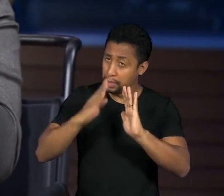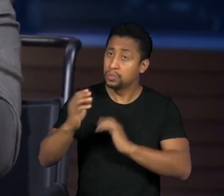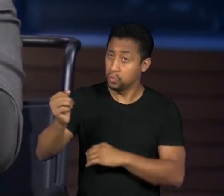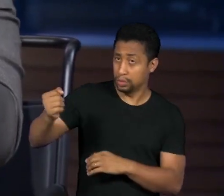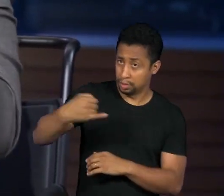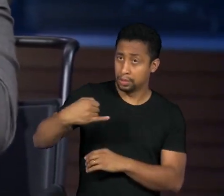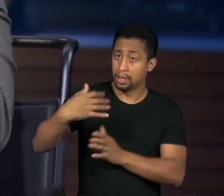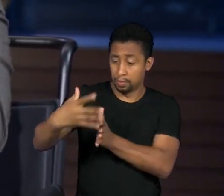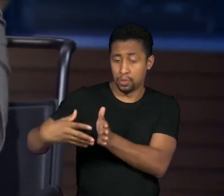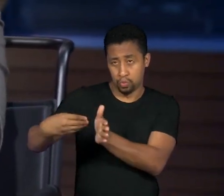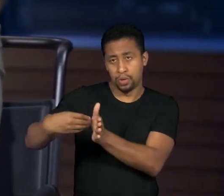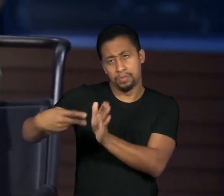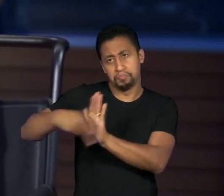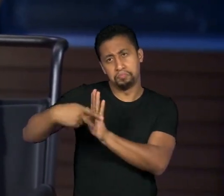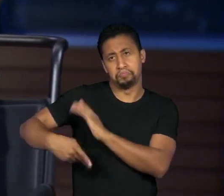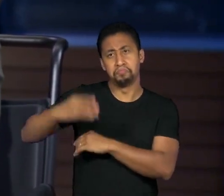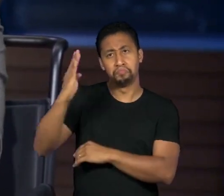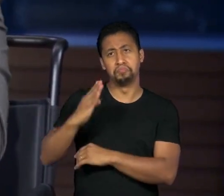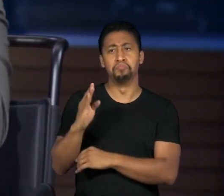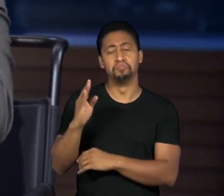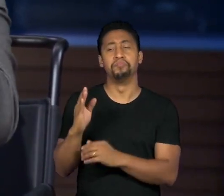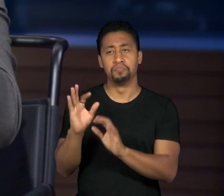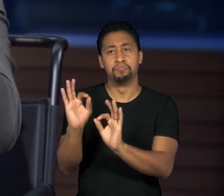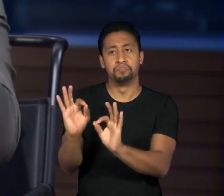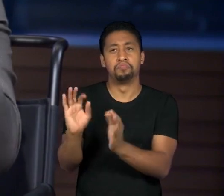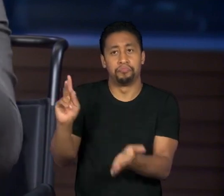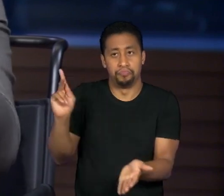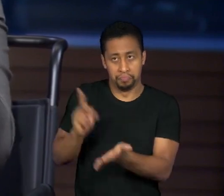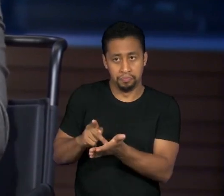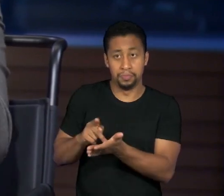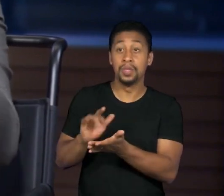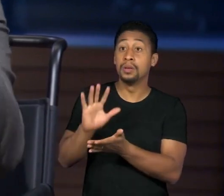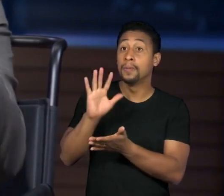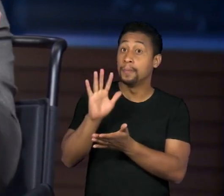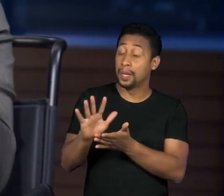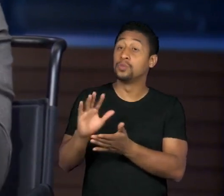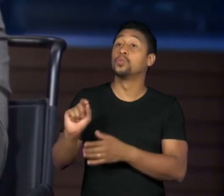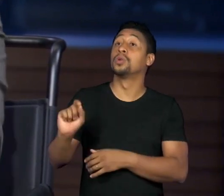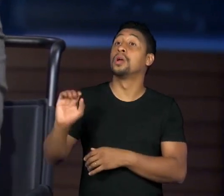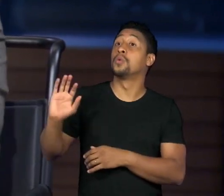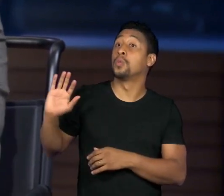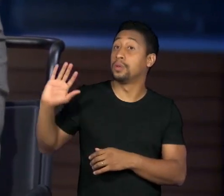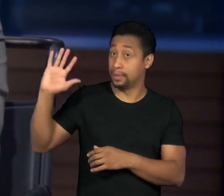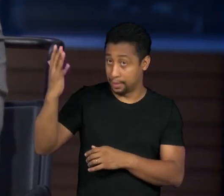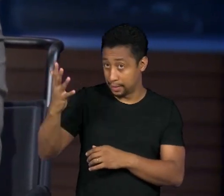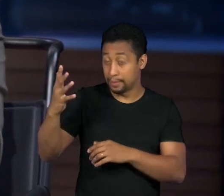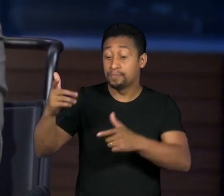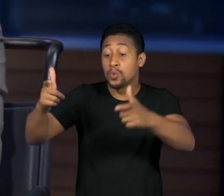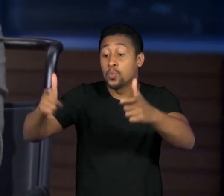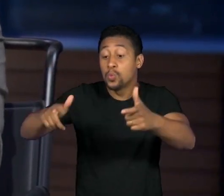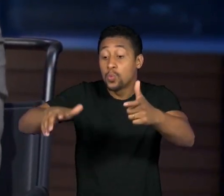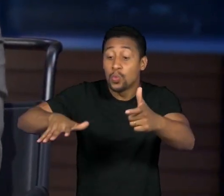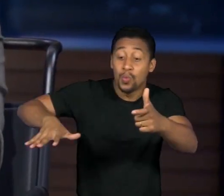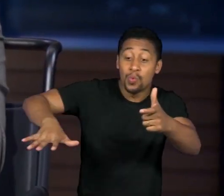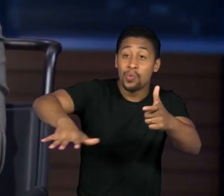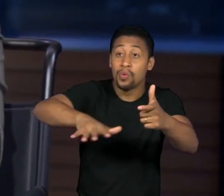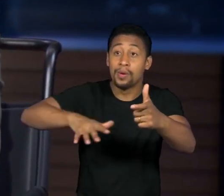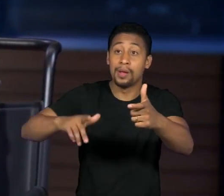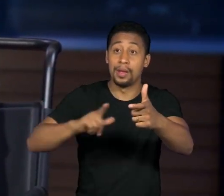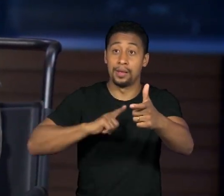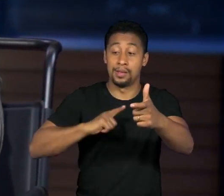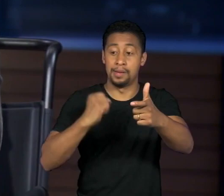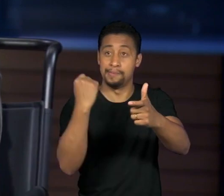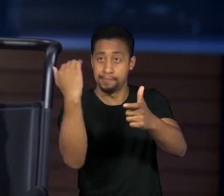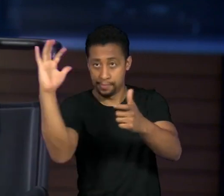brasileiras. Só que uma coisa que precisa ficar bem clara uma coisa é o território onde está localizada a floresta, outra coisa é o